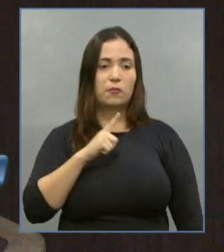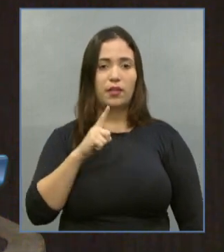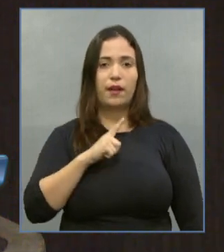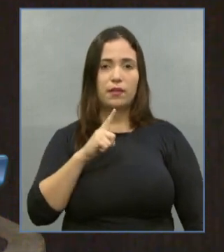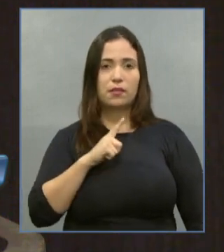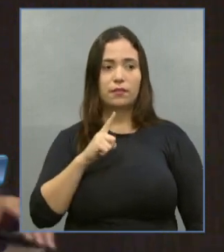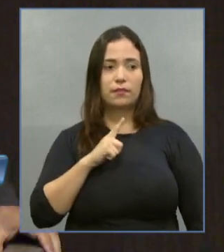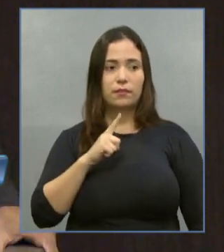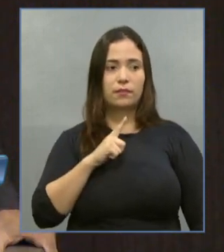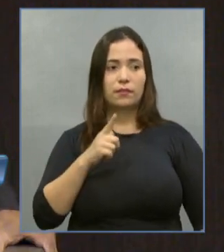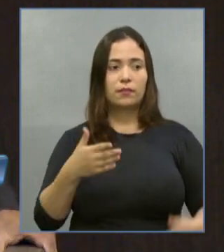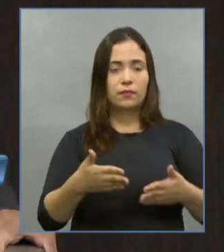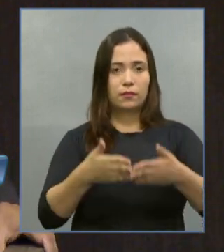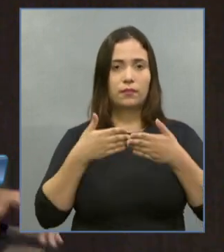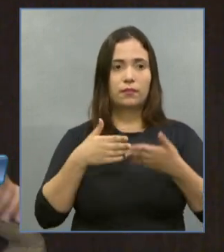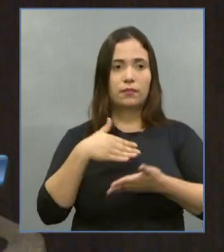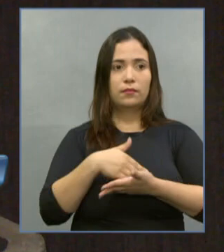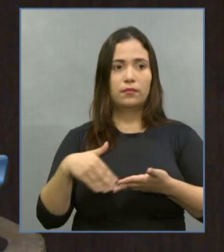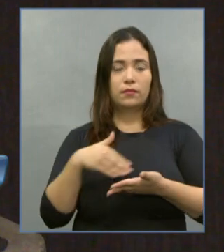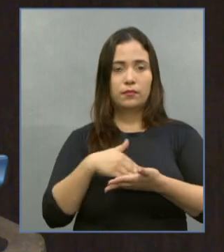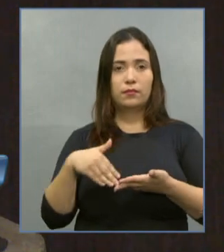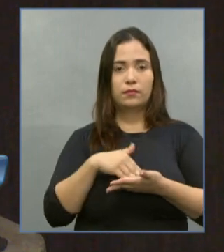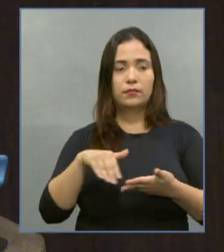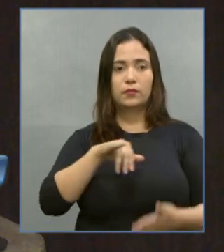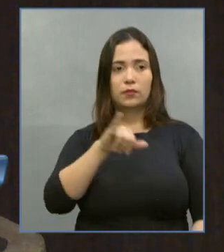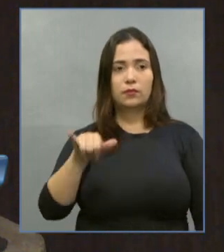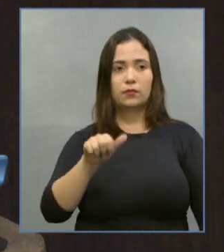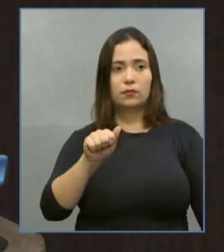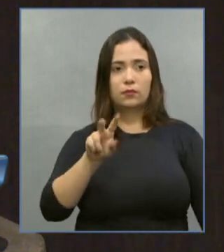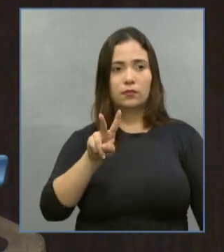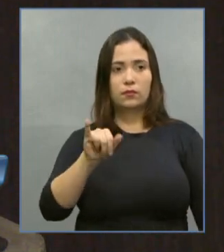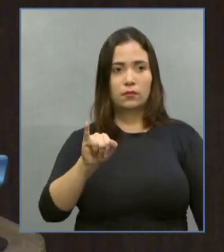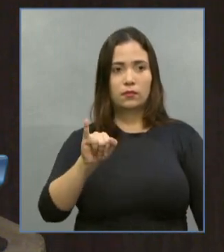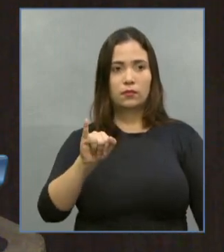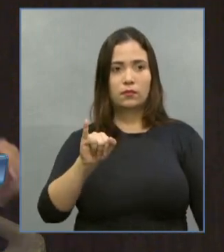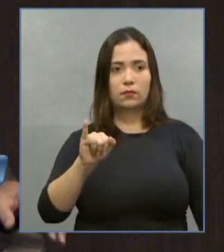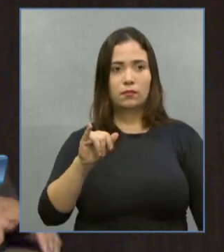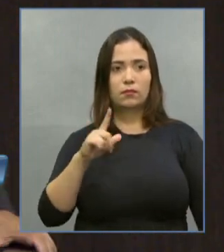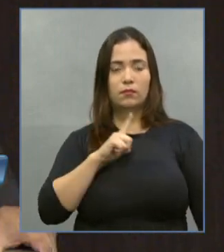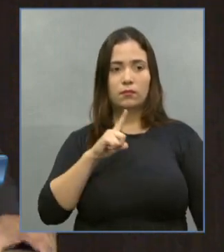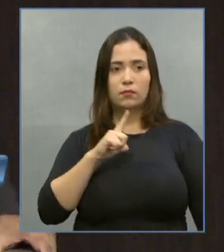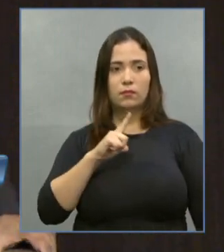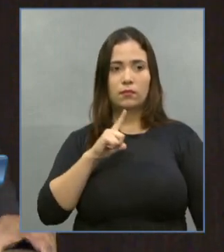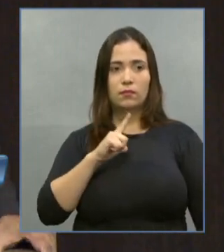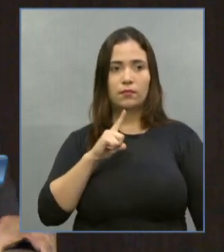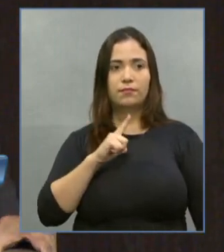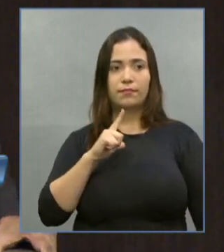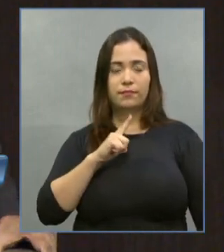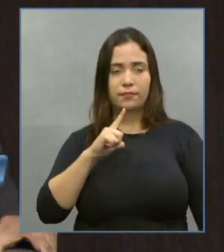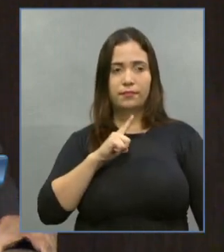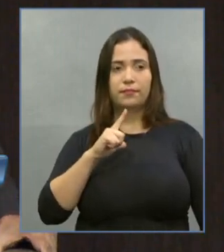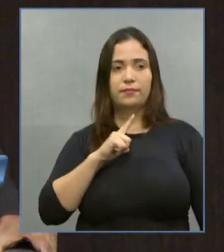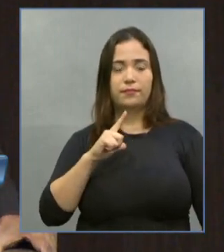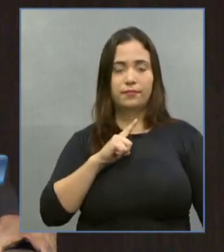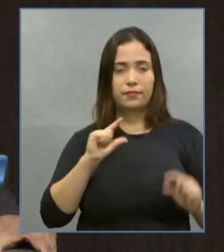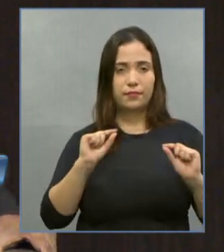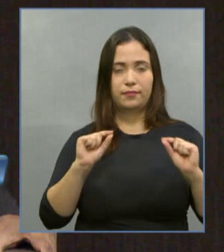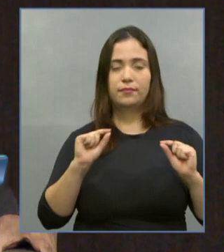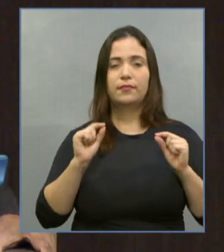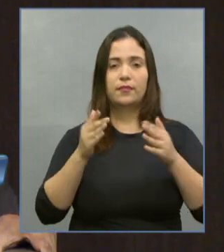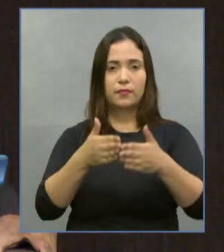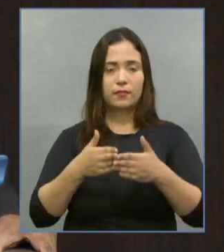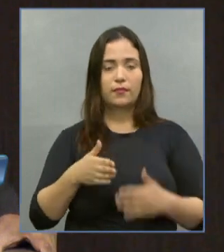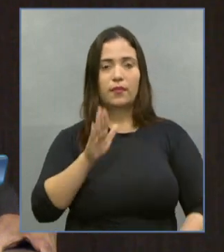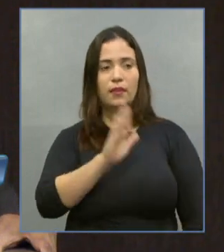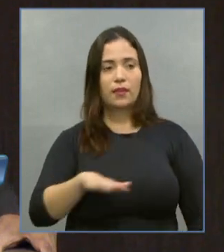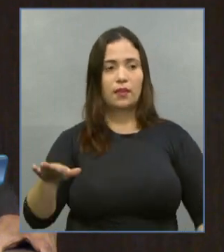obviamente, eu solicitei ao secretário Henrique Javi que realizasse as devidas investigações. Uma criança de